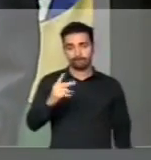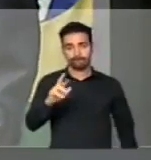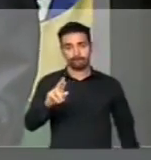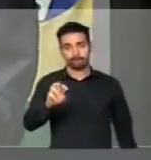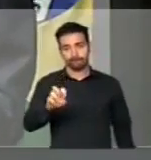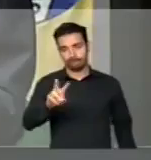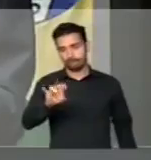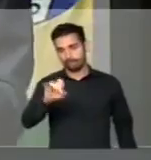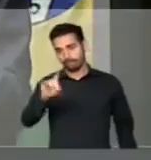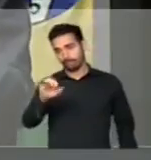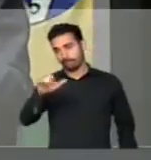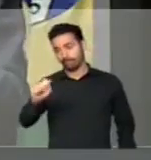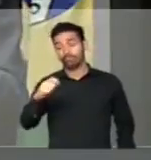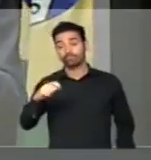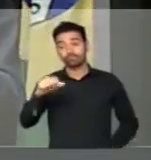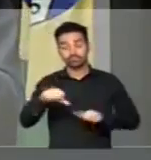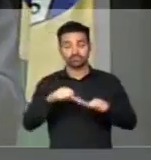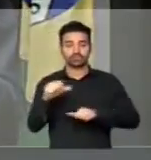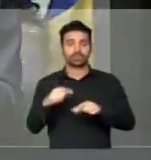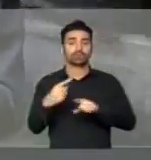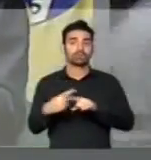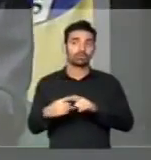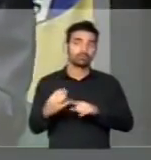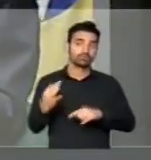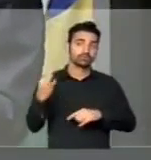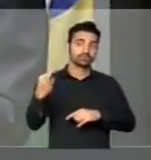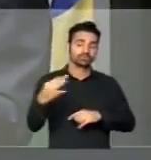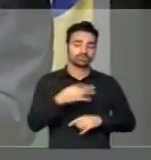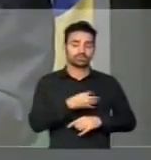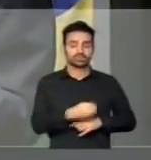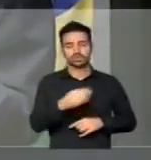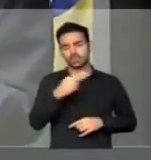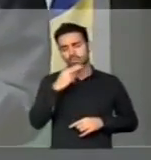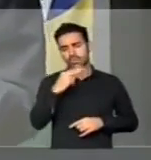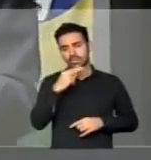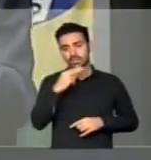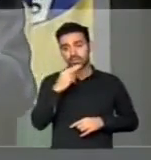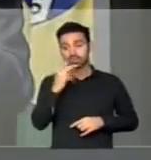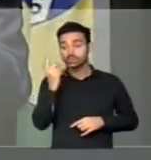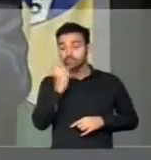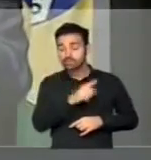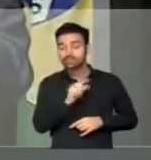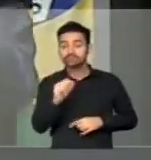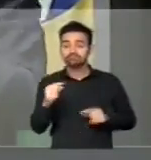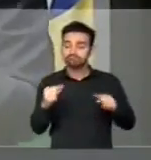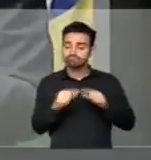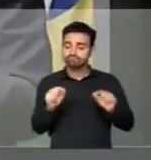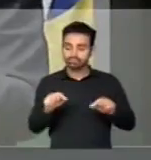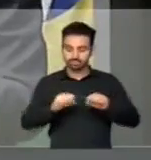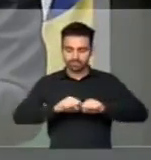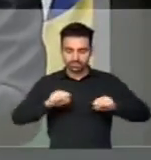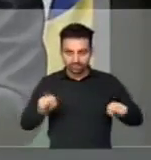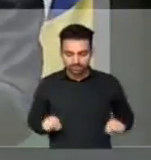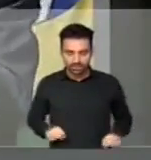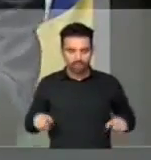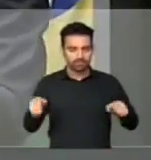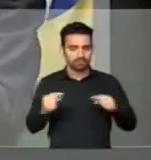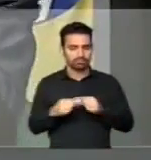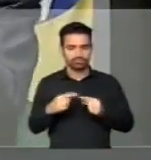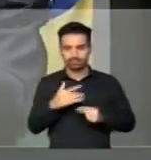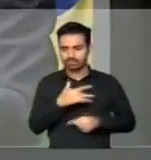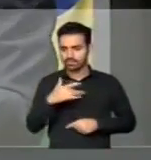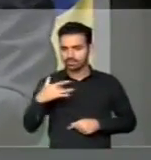que leguemos a nossos filhos, netos e às próximas gerações um sistema sadio e não a